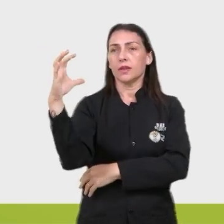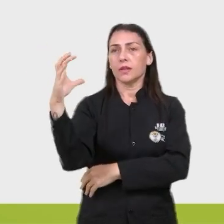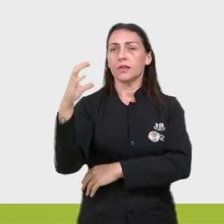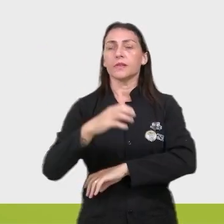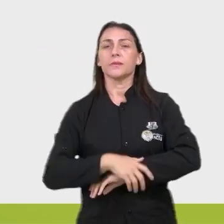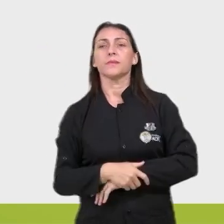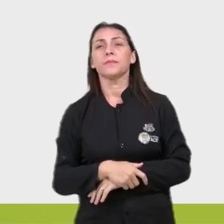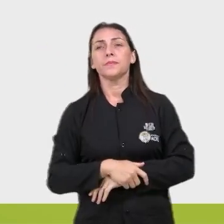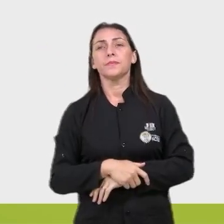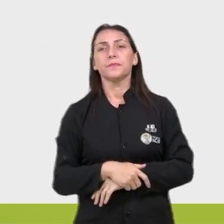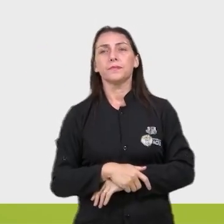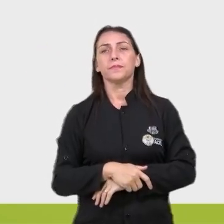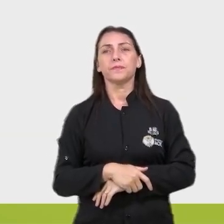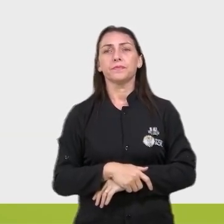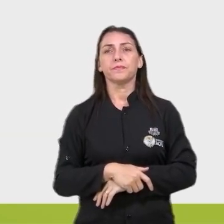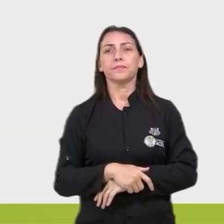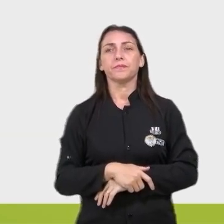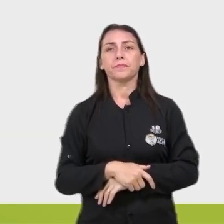Então, vamos lá.